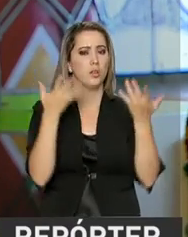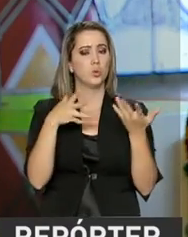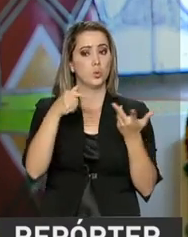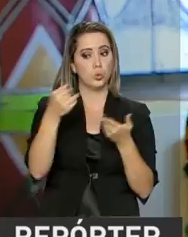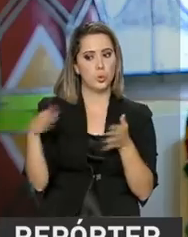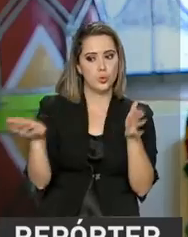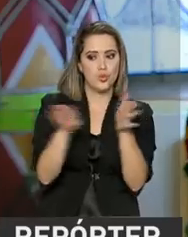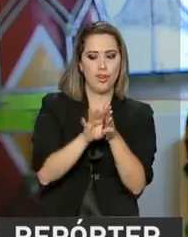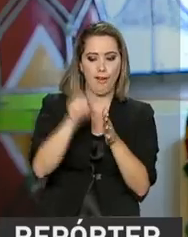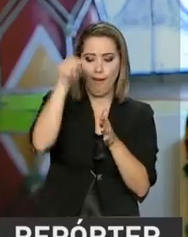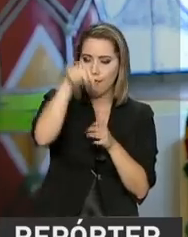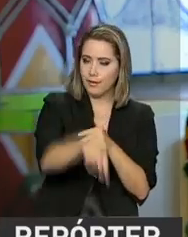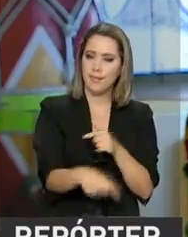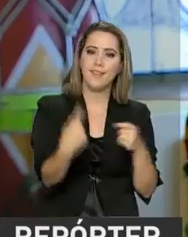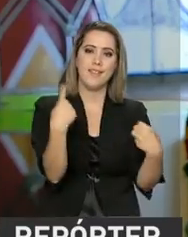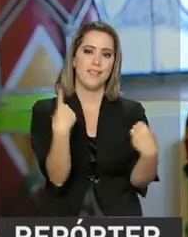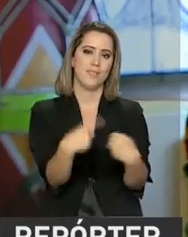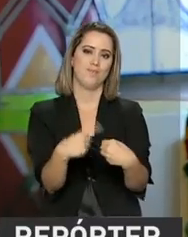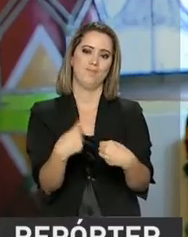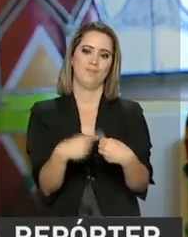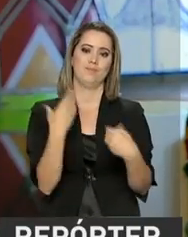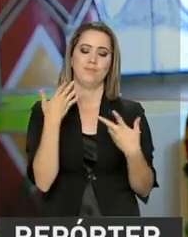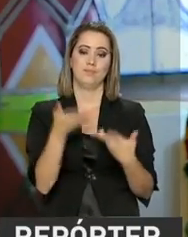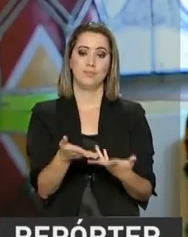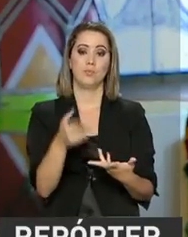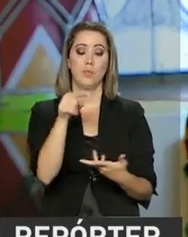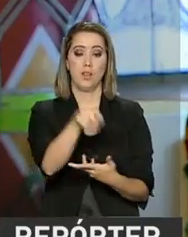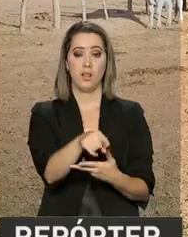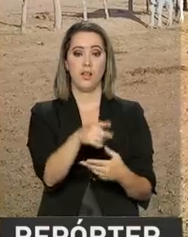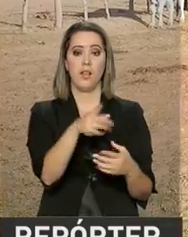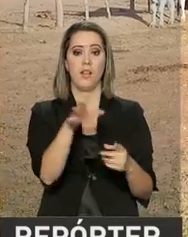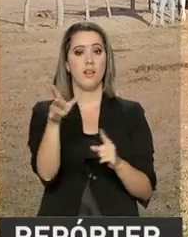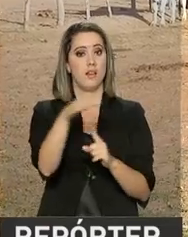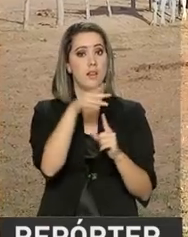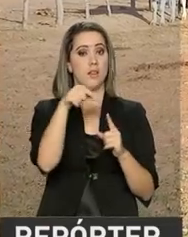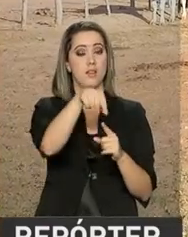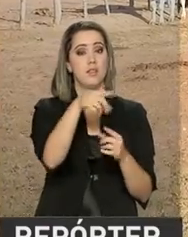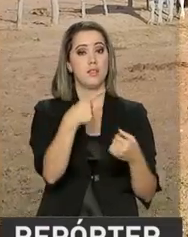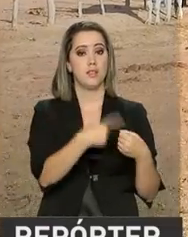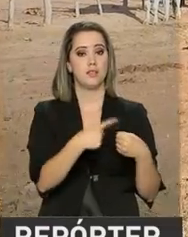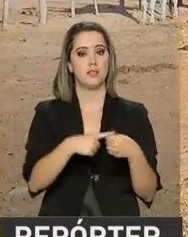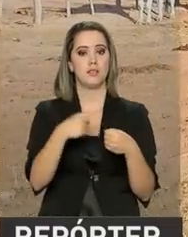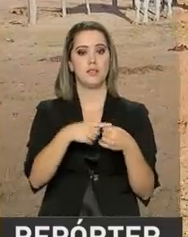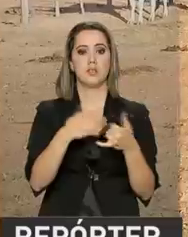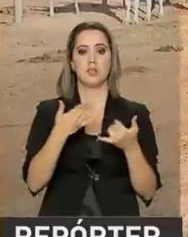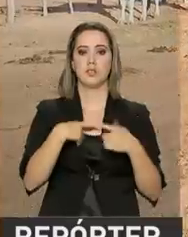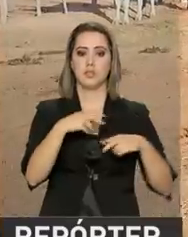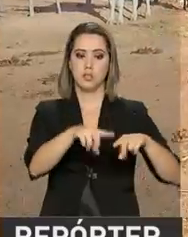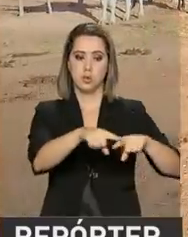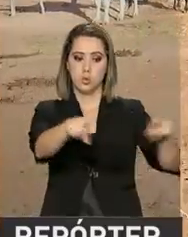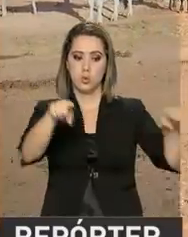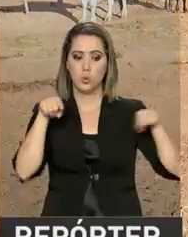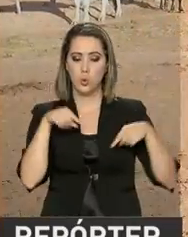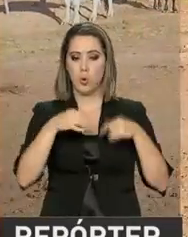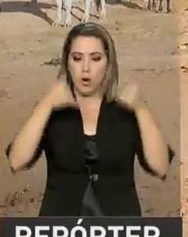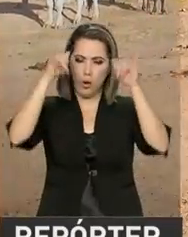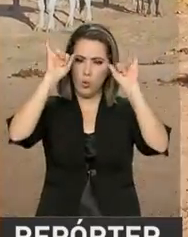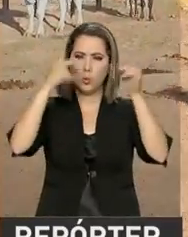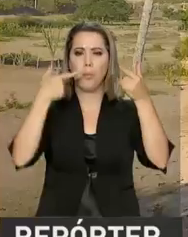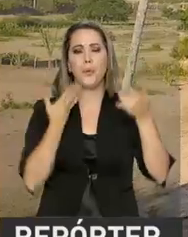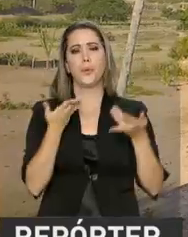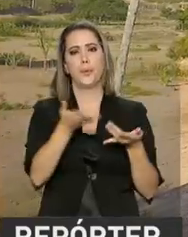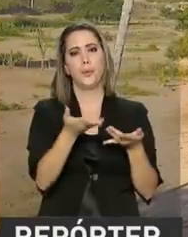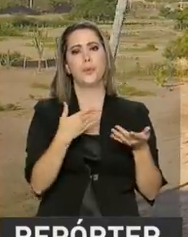vinha terminar aqui em Arco Verde, que ali no centro da cidade era um grande curral, onde tinha os comércios desses bois,